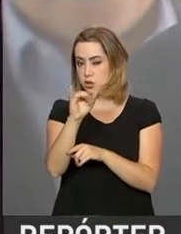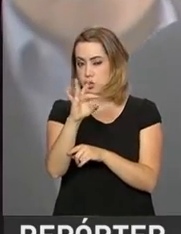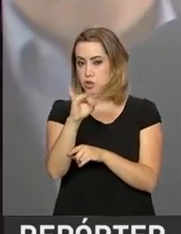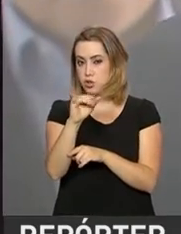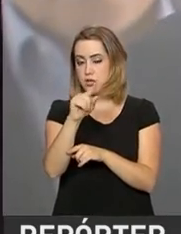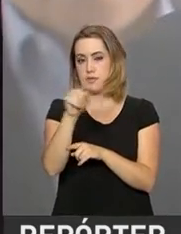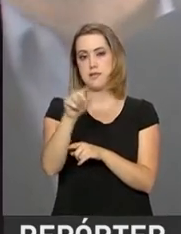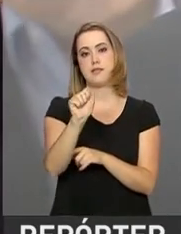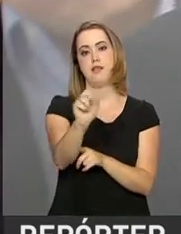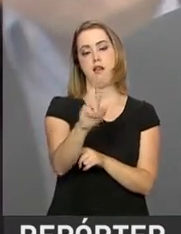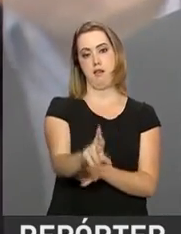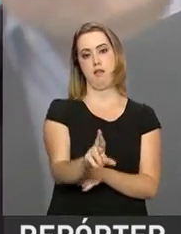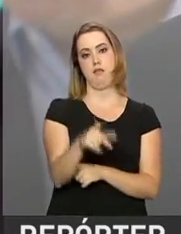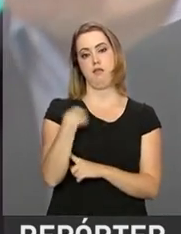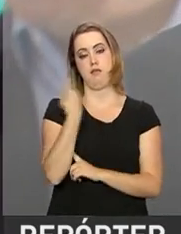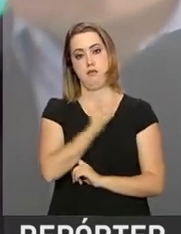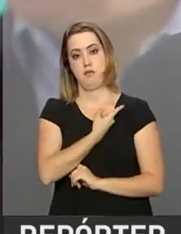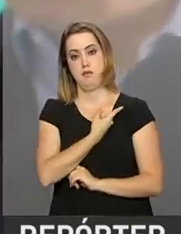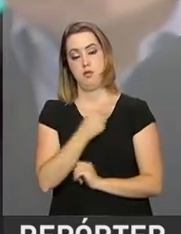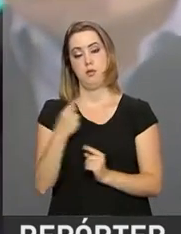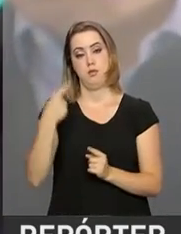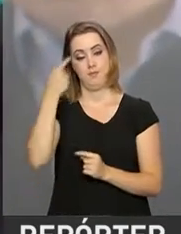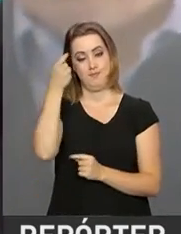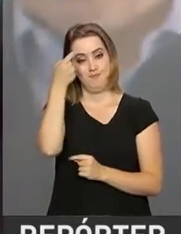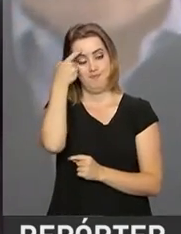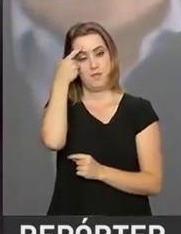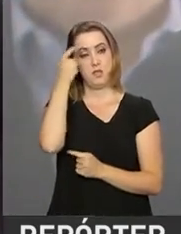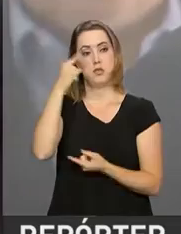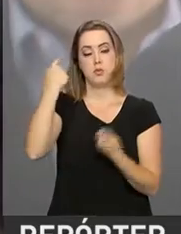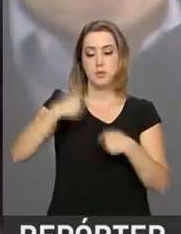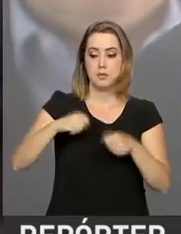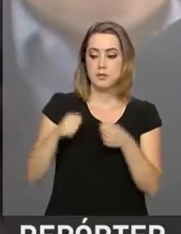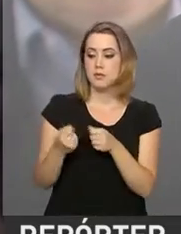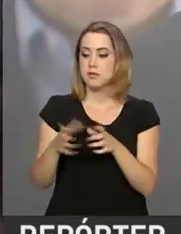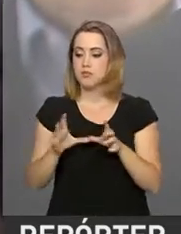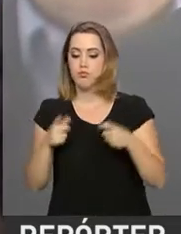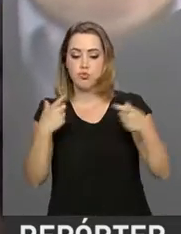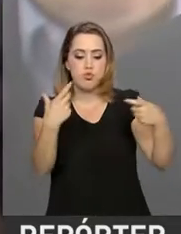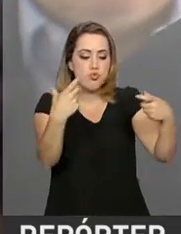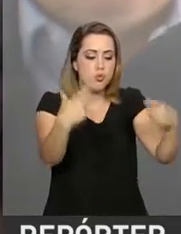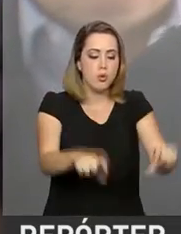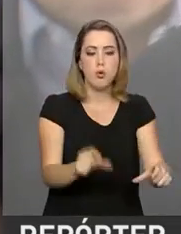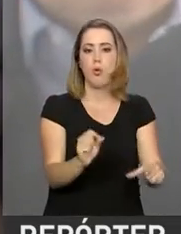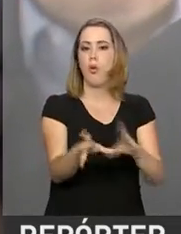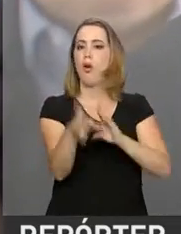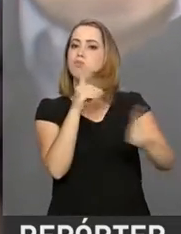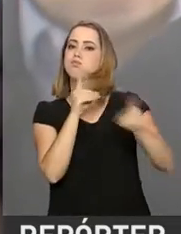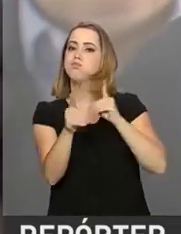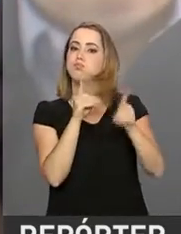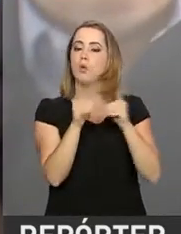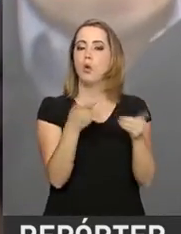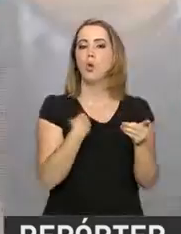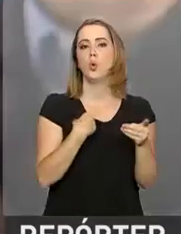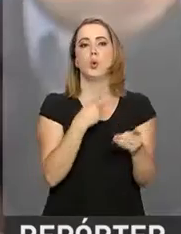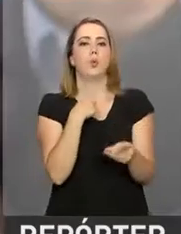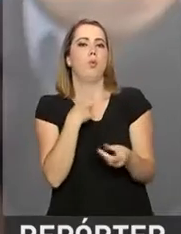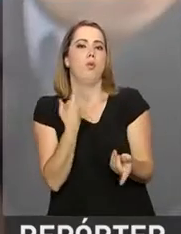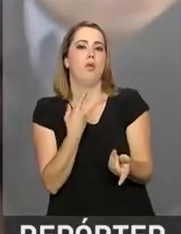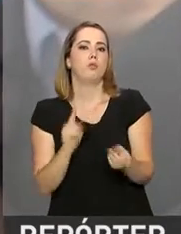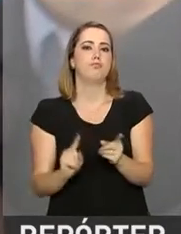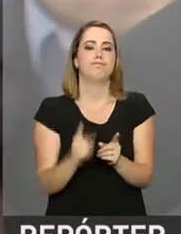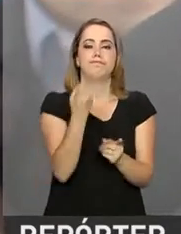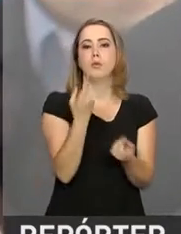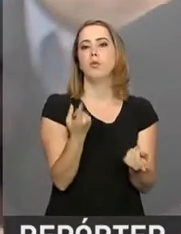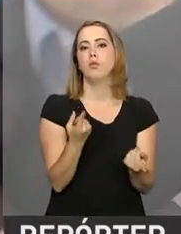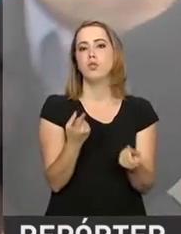o nosso entendimento nas reuniões que nós tivemos é que a gente precisava desse espaço, que é mais um espaço de diálogo que não poderia ser burocratizado. É um pouco